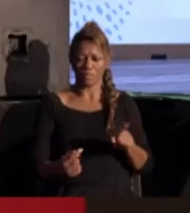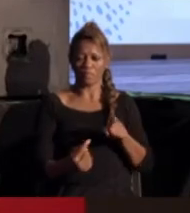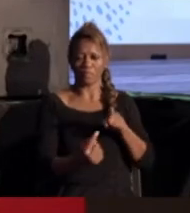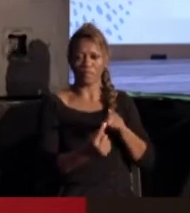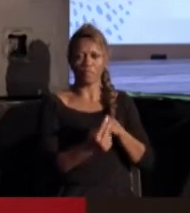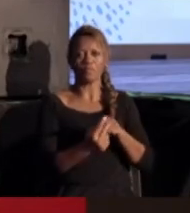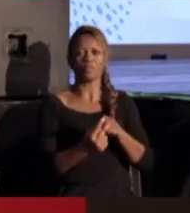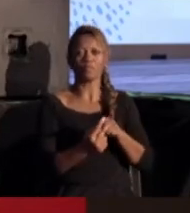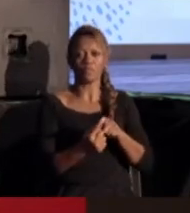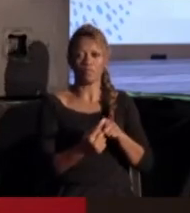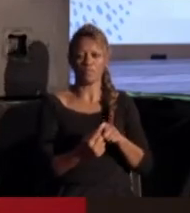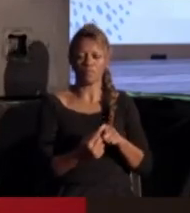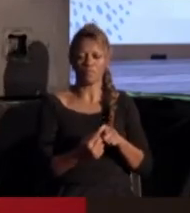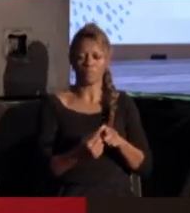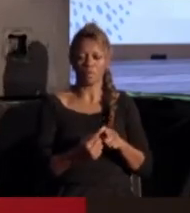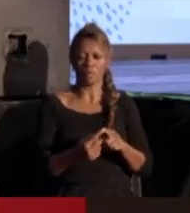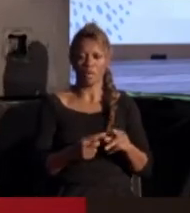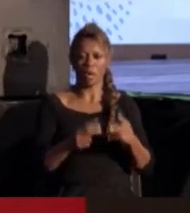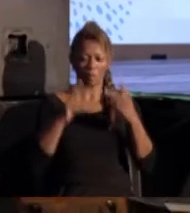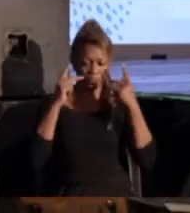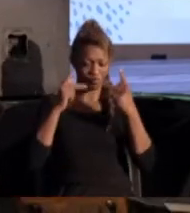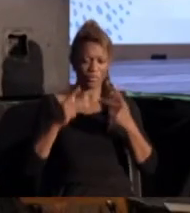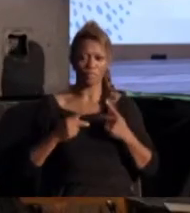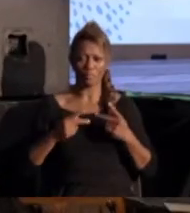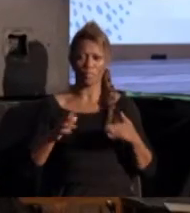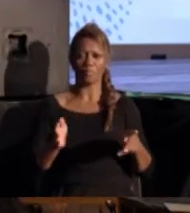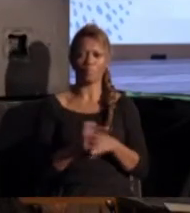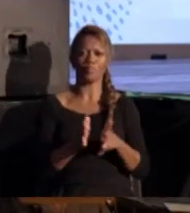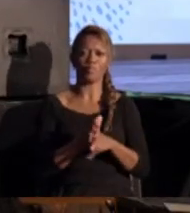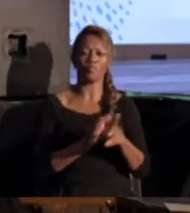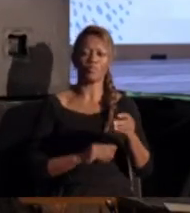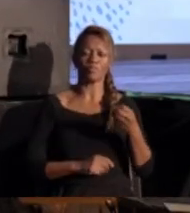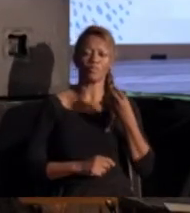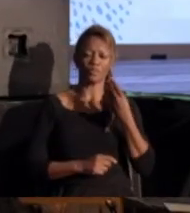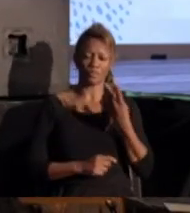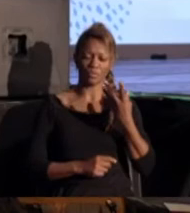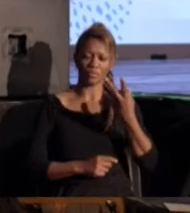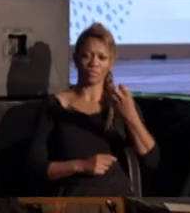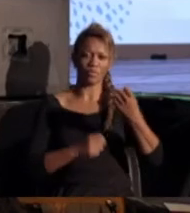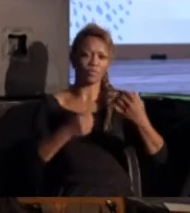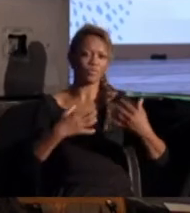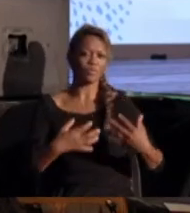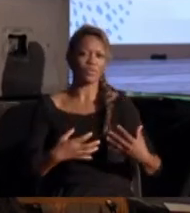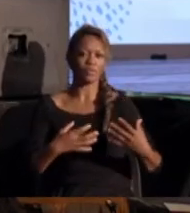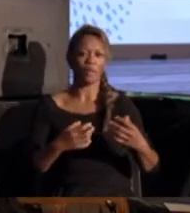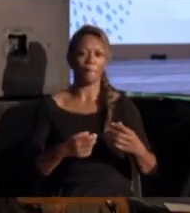própria existência humana. Então, eu parto de um incômodo,